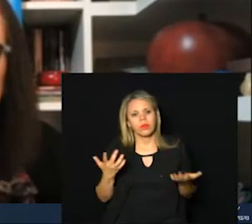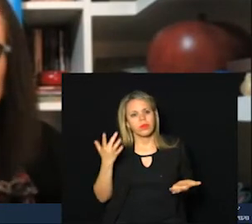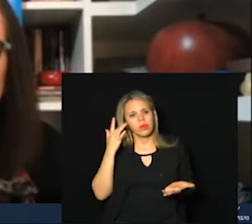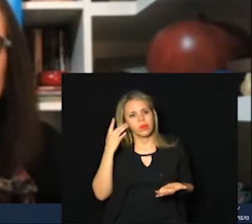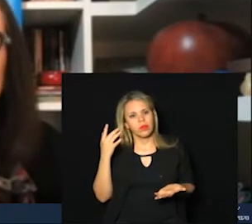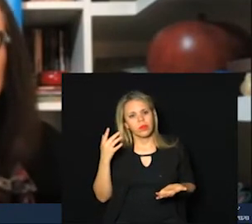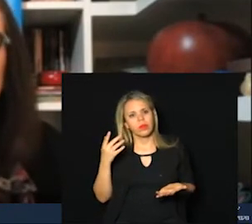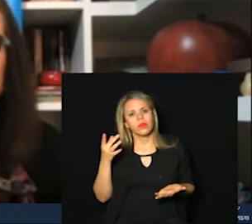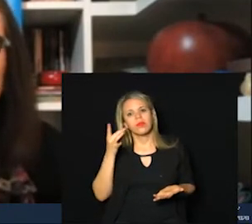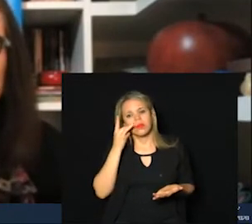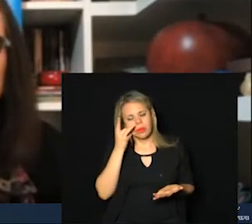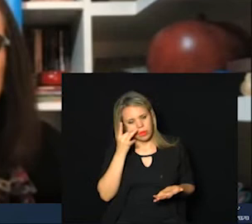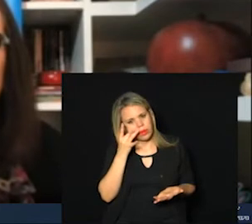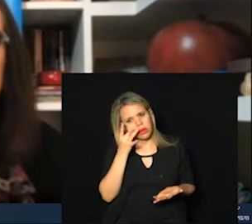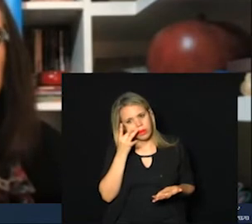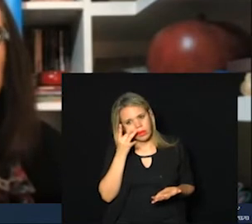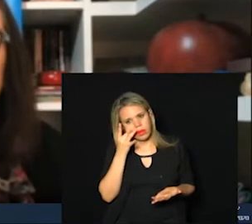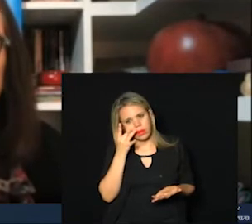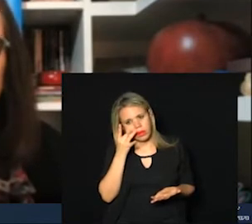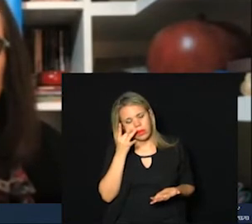muito presente aí